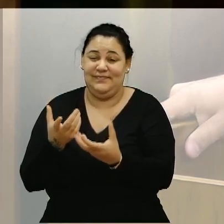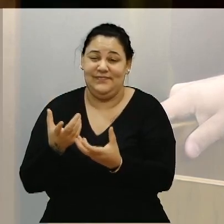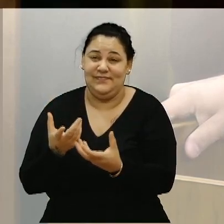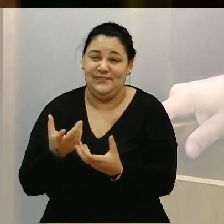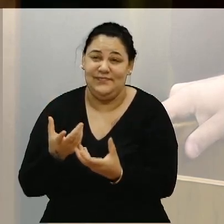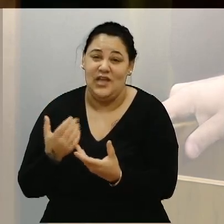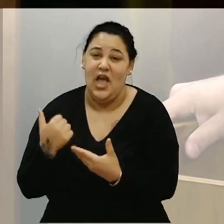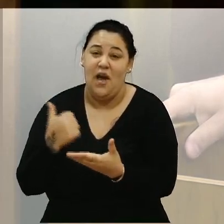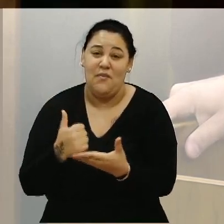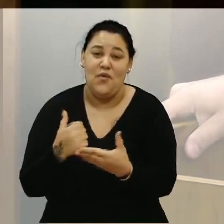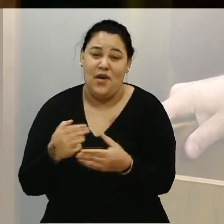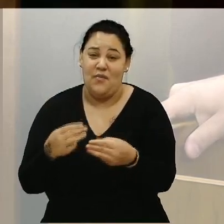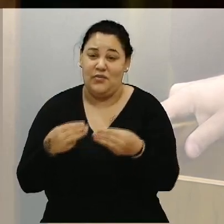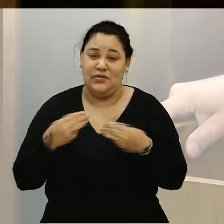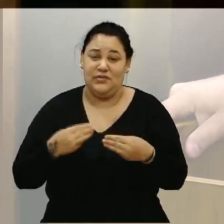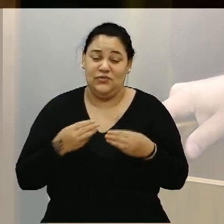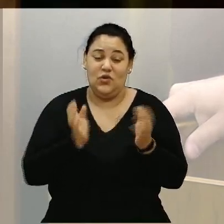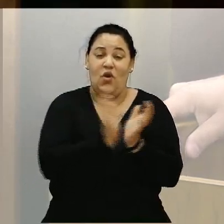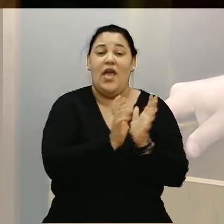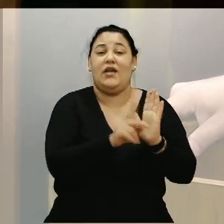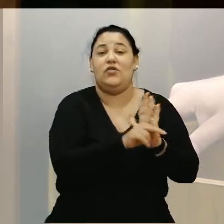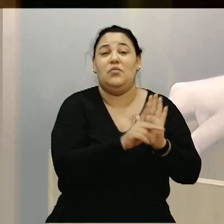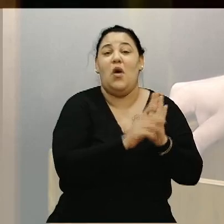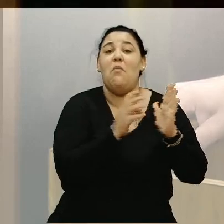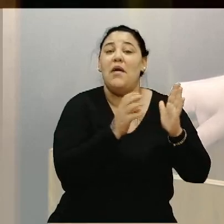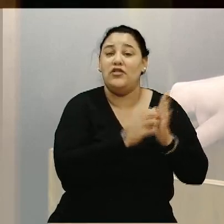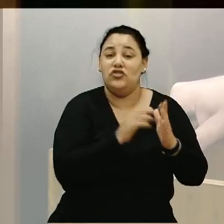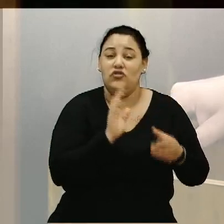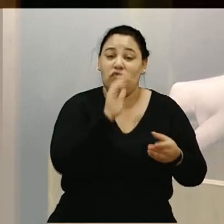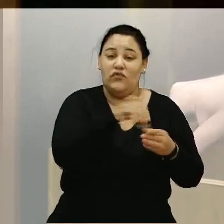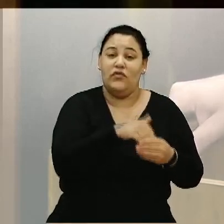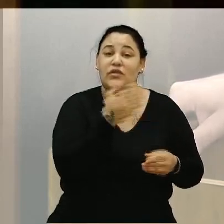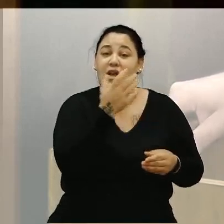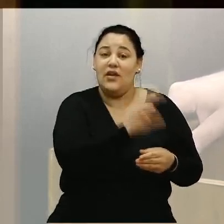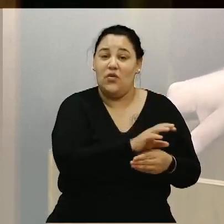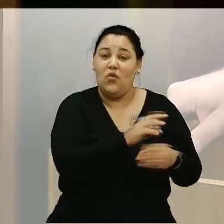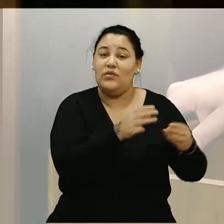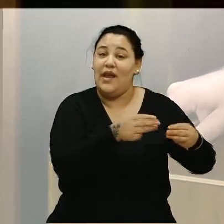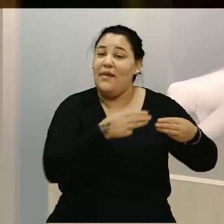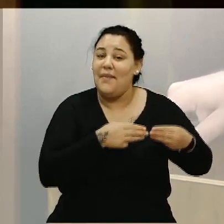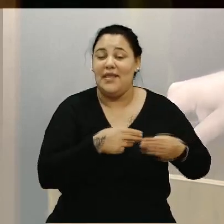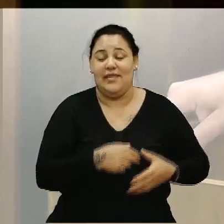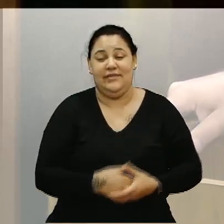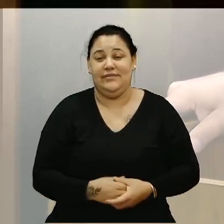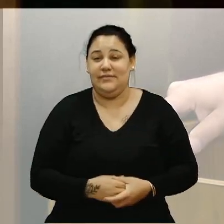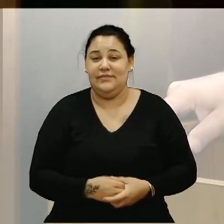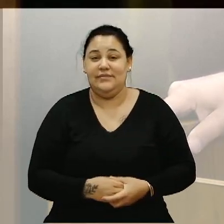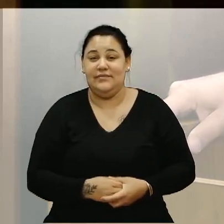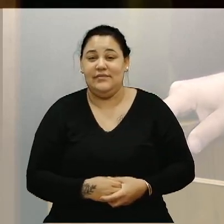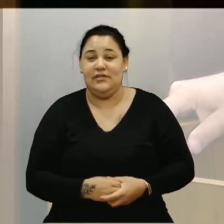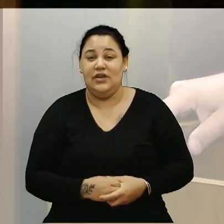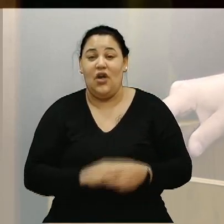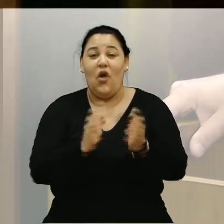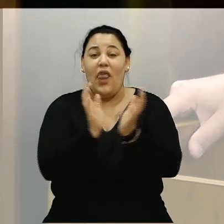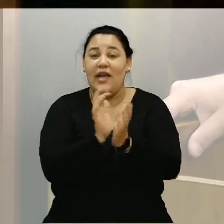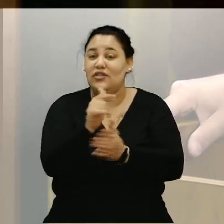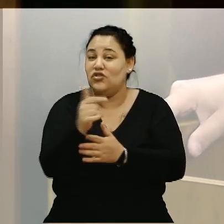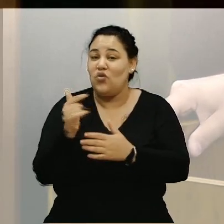que colegas dos seus partidos votaram contra essa emenda. Colegas de outros